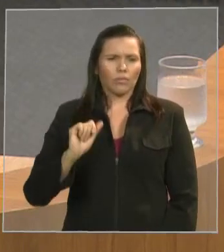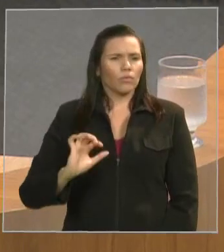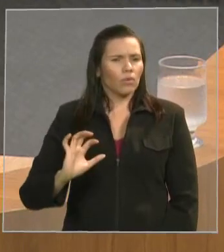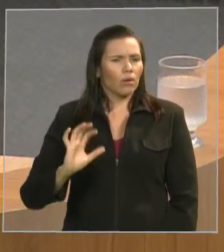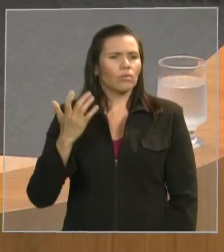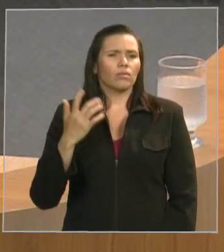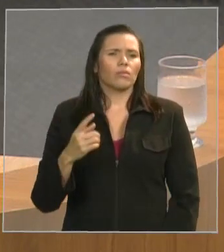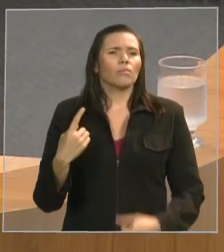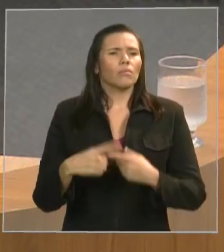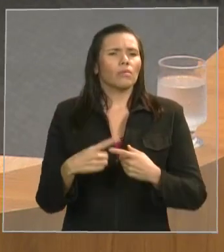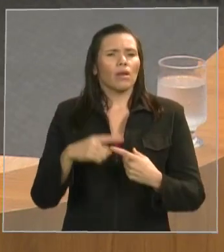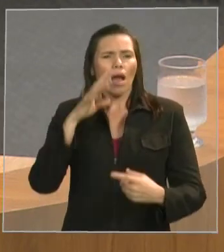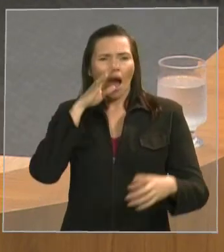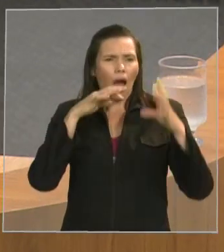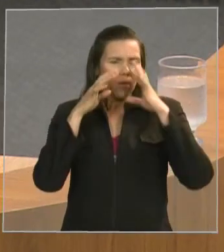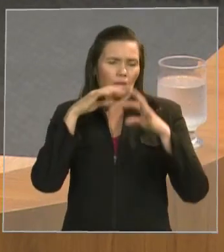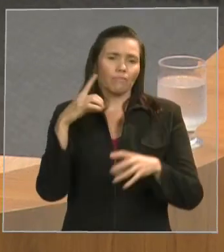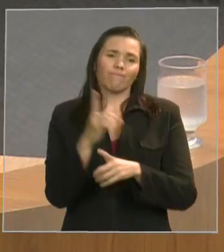Agora,